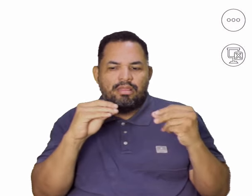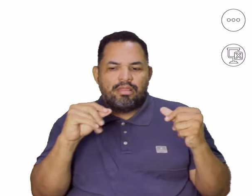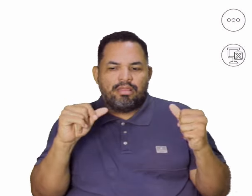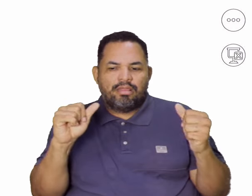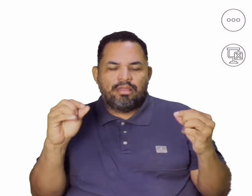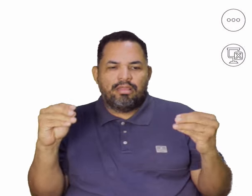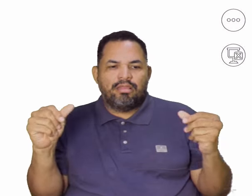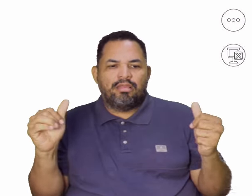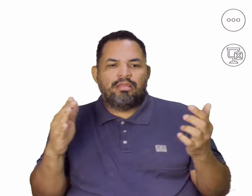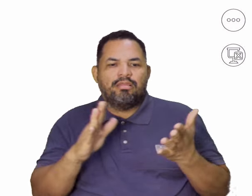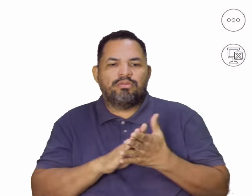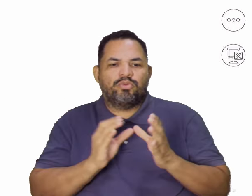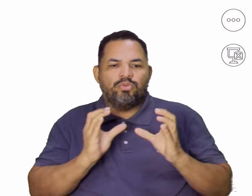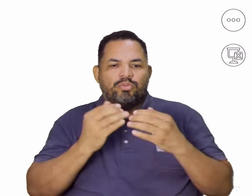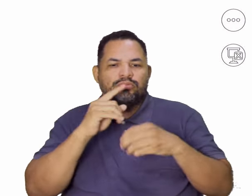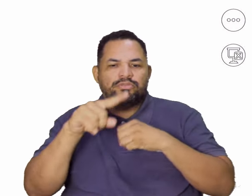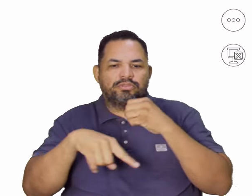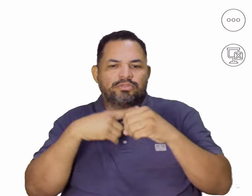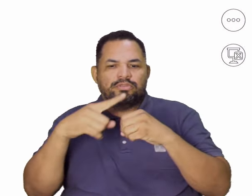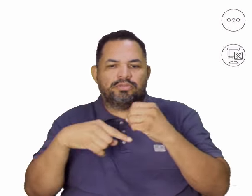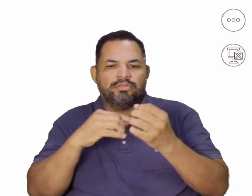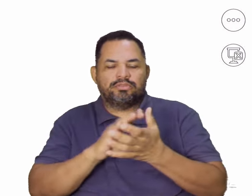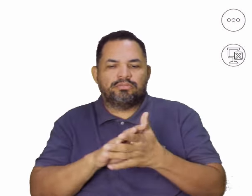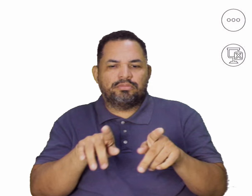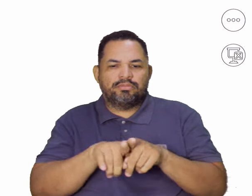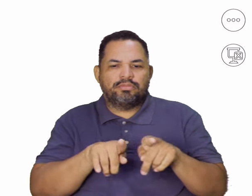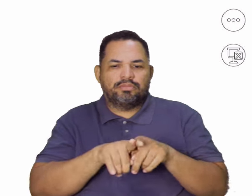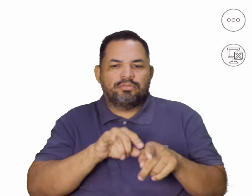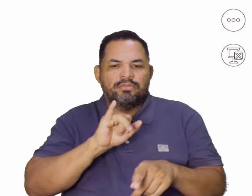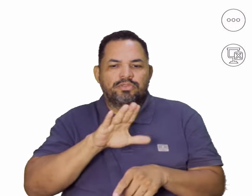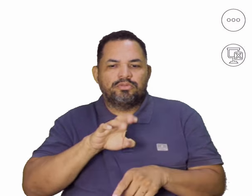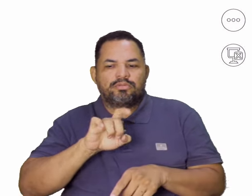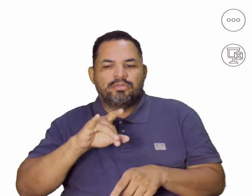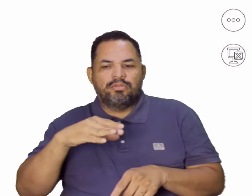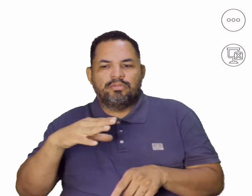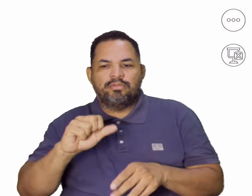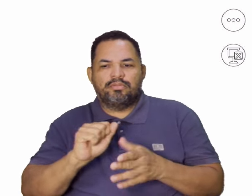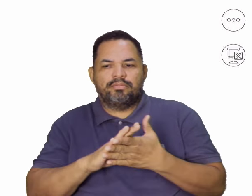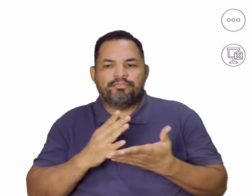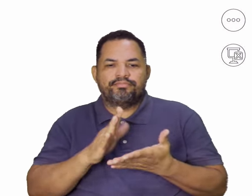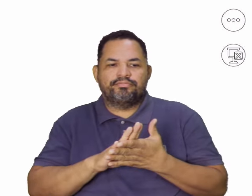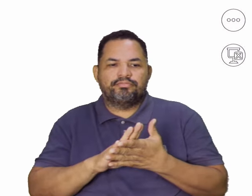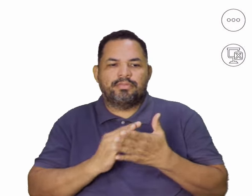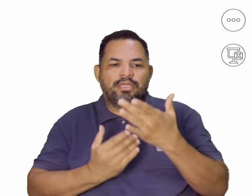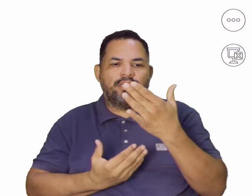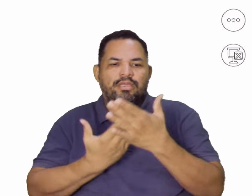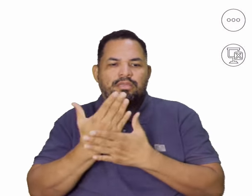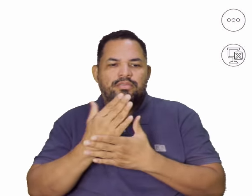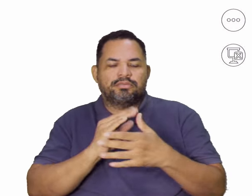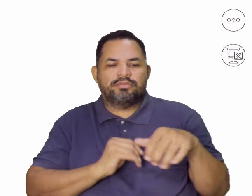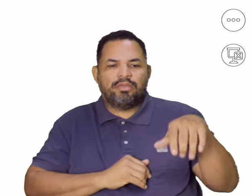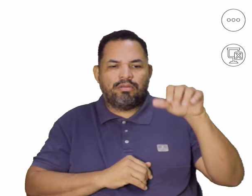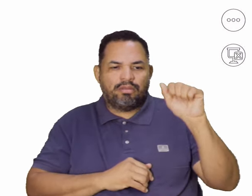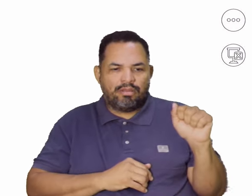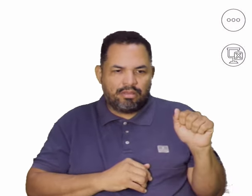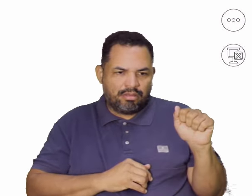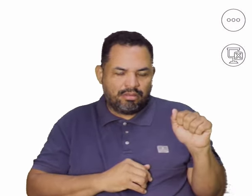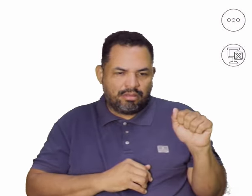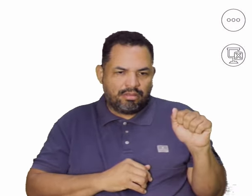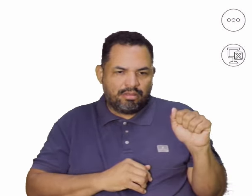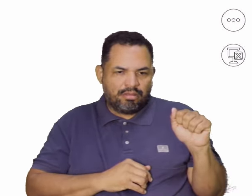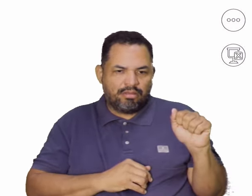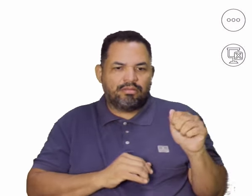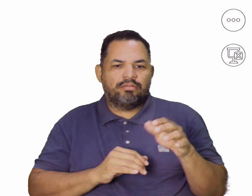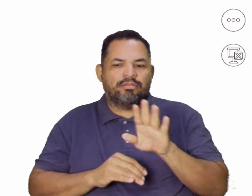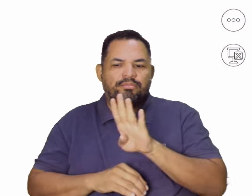desintegração radioativa de um grupo de átomo de certo isótopo por meio de quem por meio da emissão de radiações